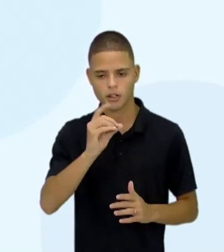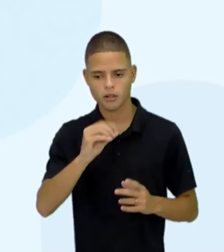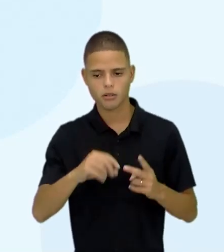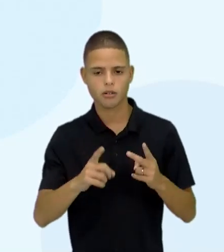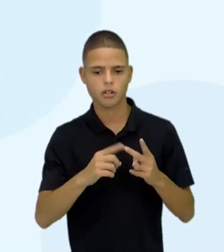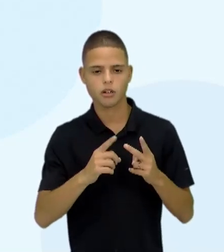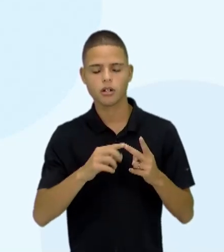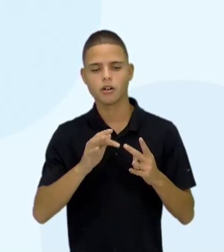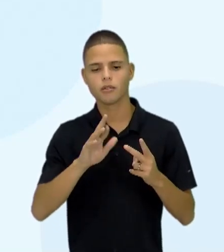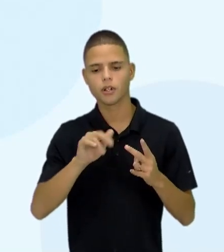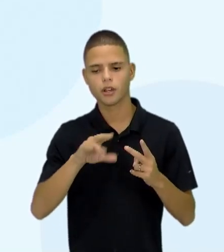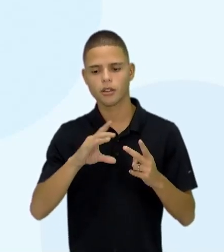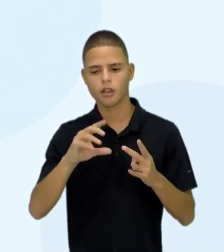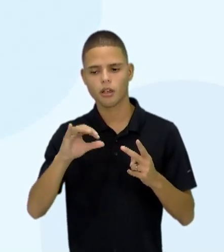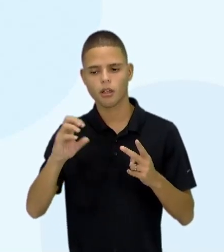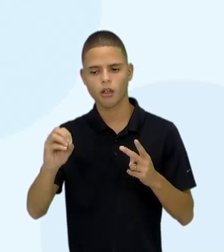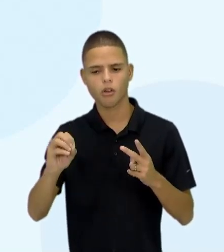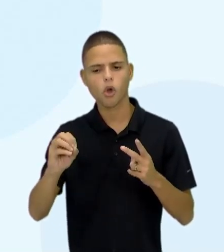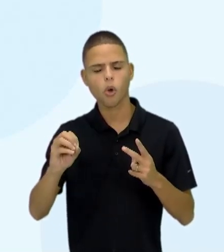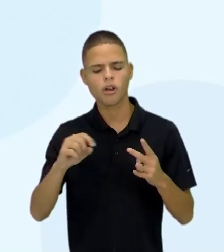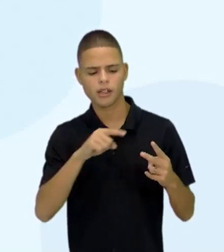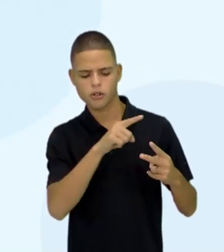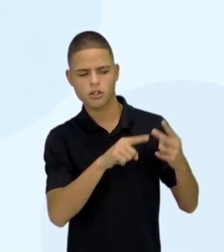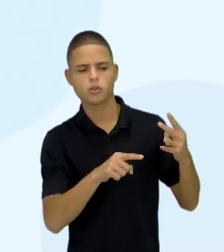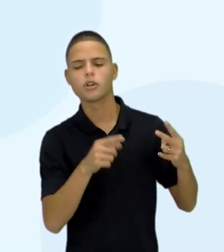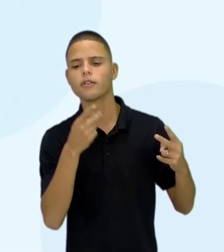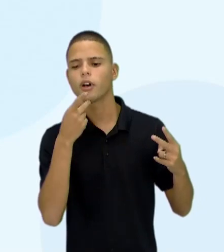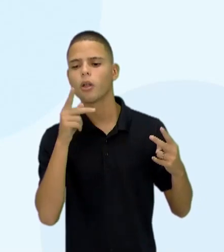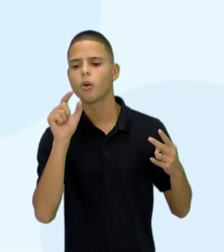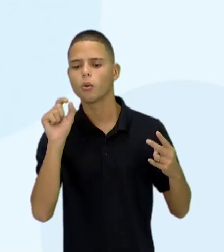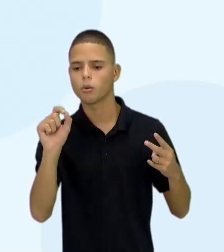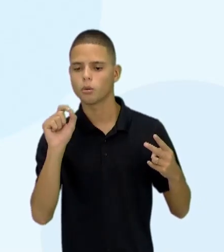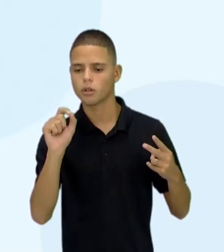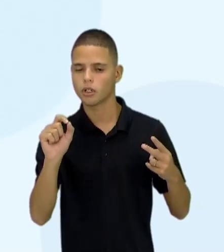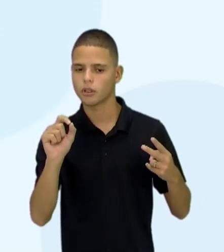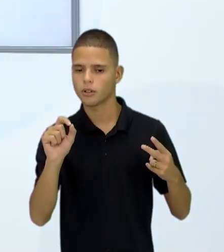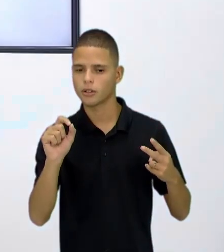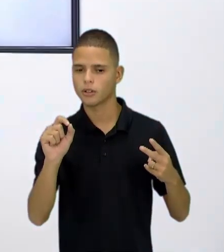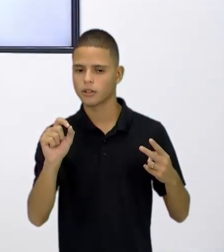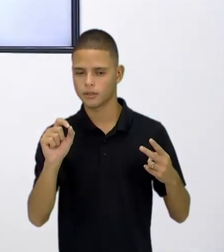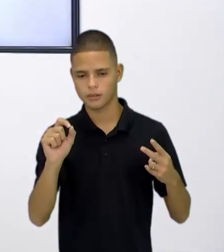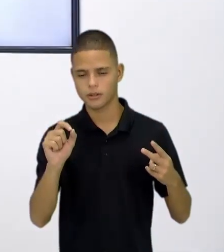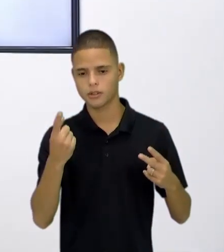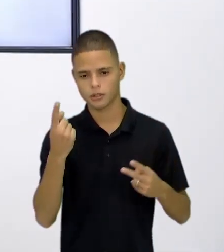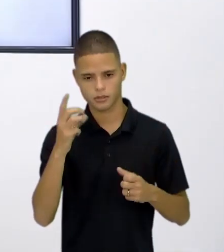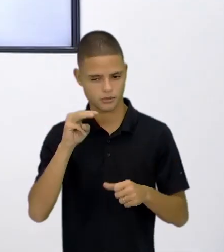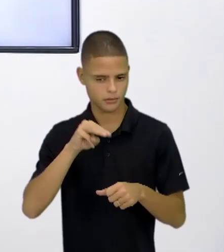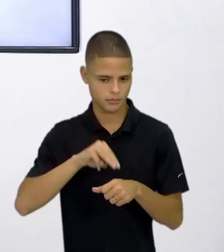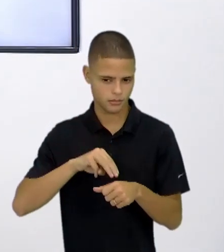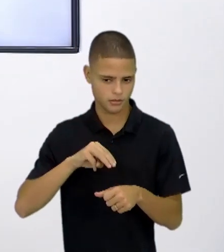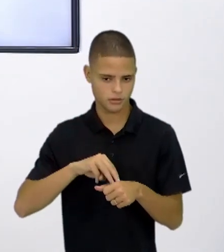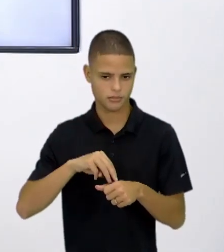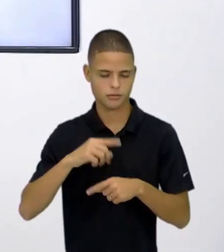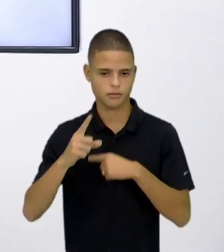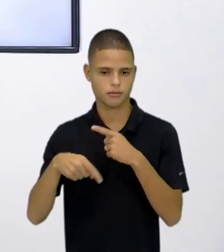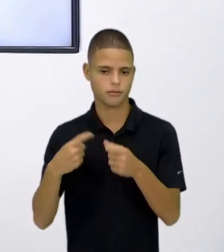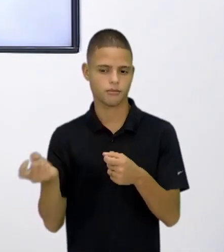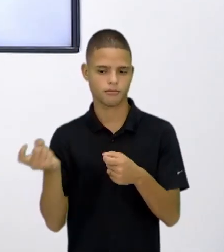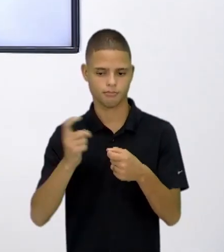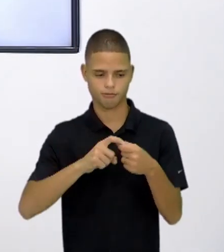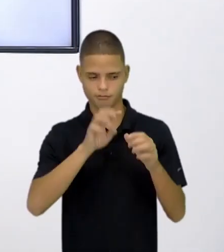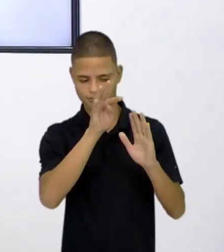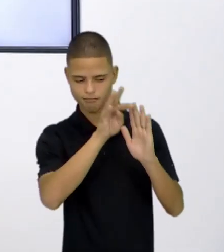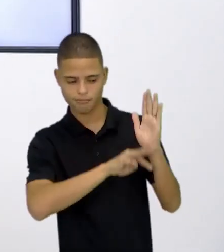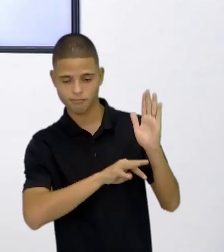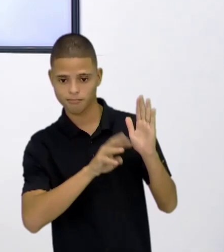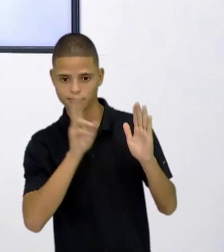e Francisco Rodrigues? O que você lembra que eles comentaram sobre essa pesquisa? Eu vou voltar aí, vou dar 1 minuto e voltar o texto só para vocês terem